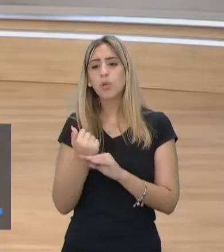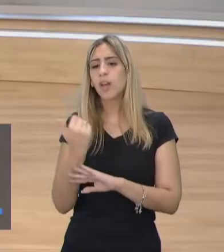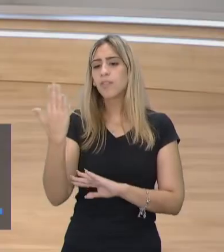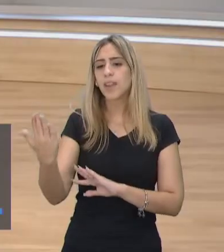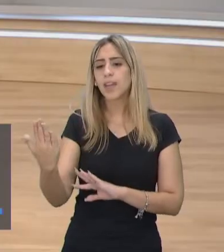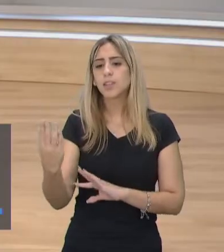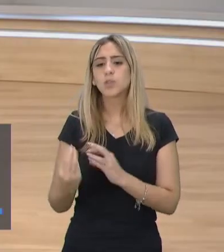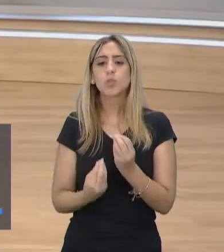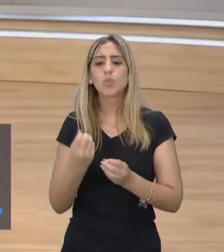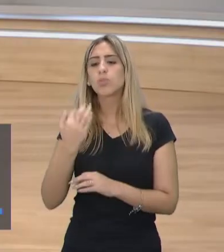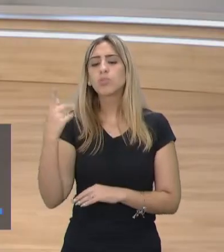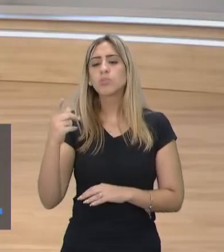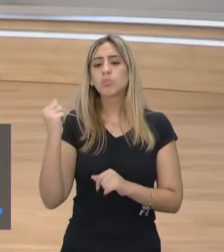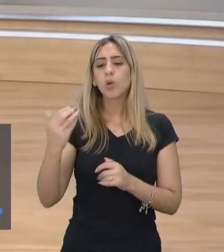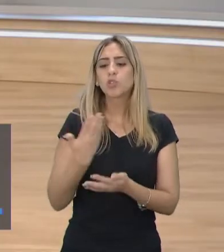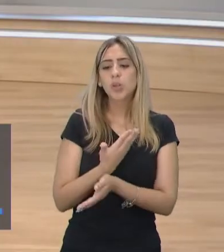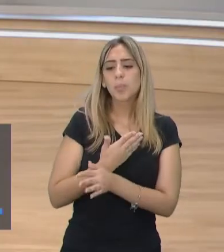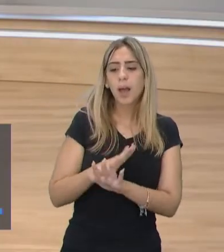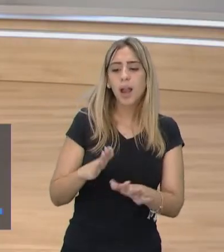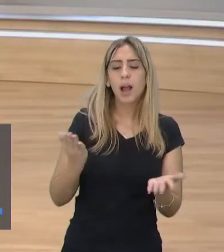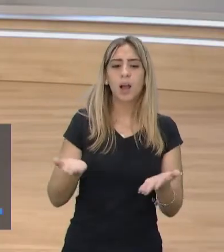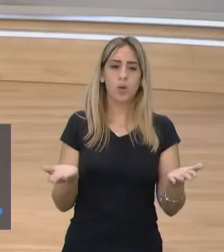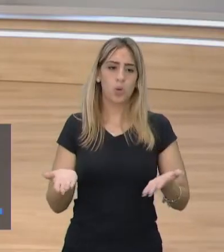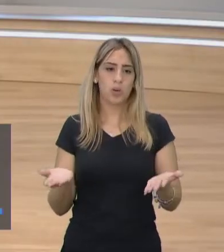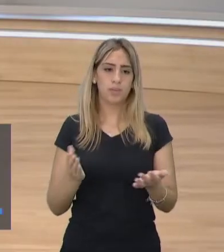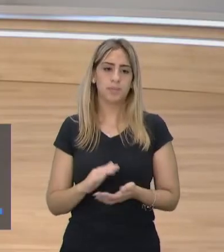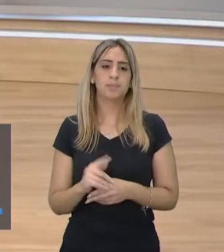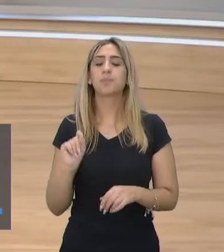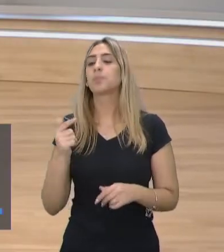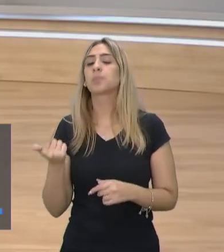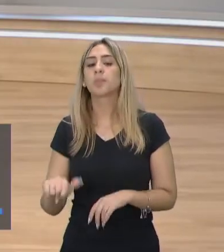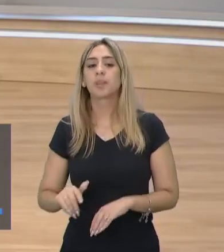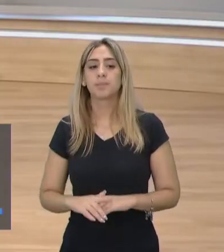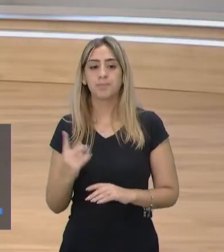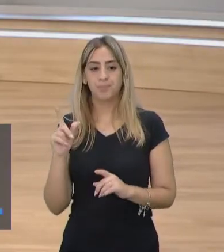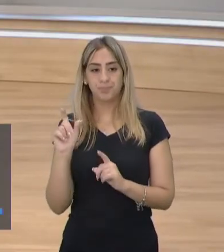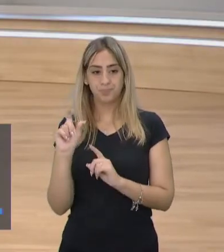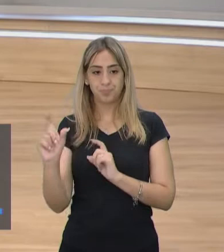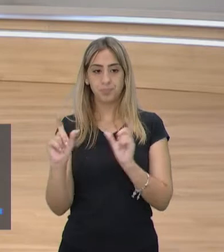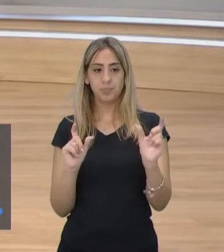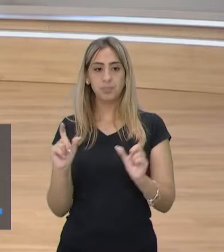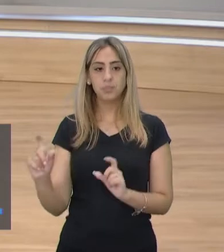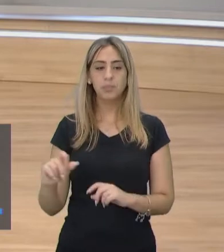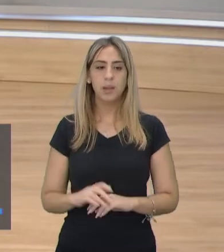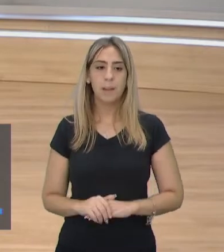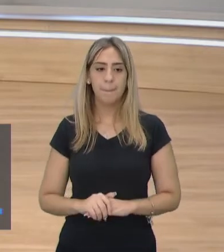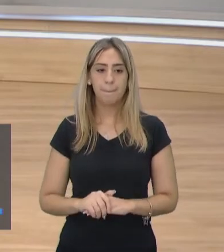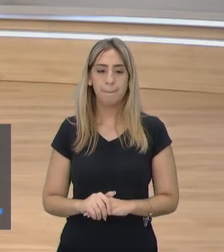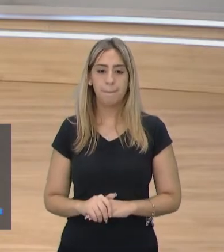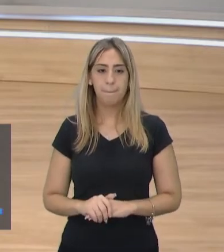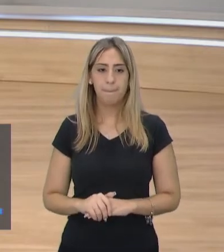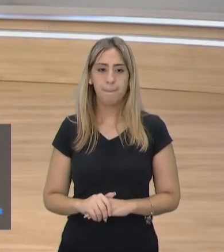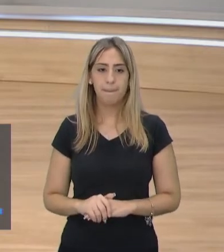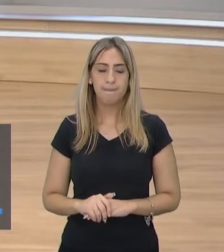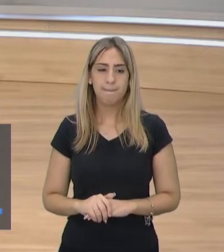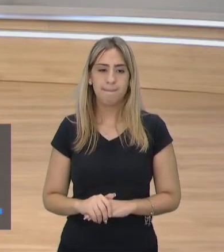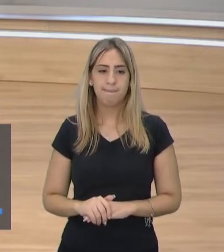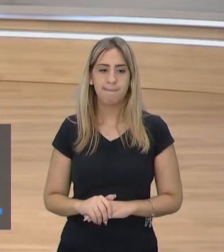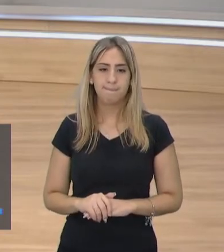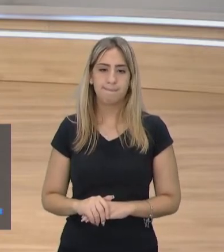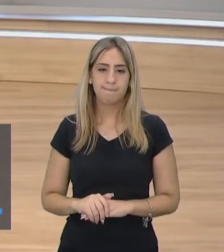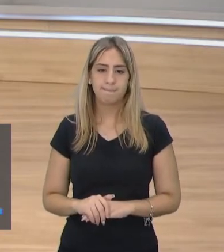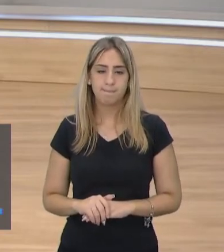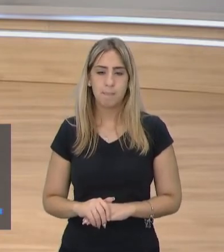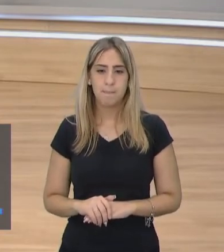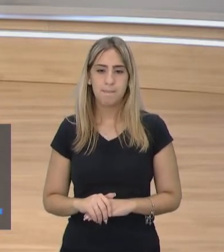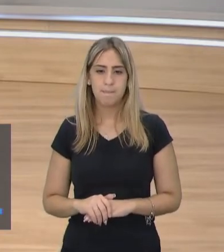mas como que ele pode adequar isso agora? Legal. Sabe? O que mais? Em uma palavra. Vamos tentar Uma trabalhar com umas palavra, palavrinhas. Tony, Vamos lá, mais para alguma ter coisa.